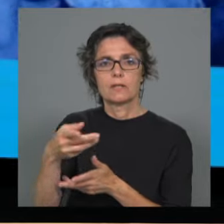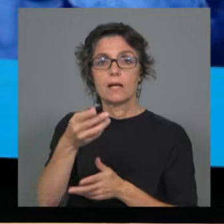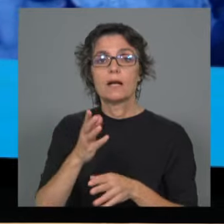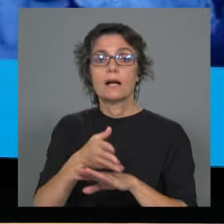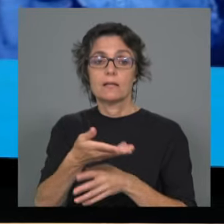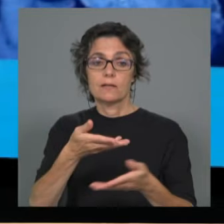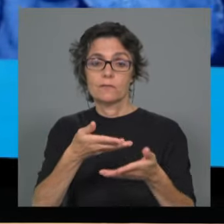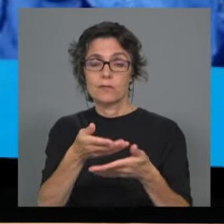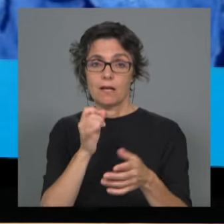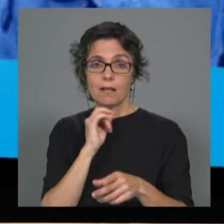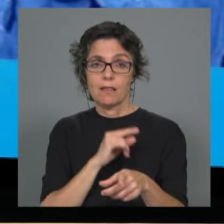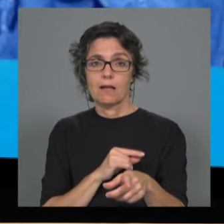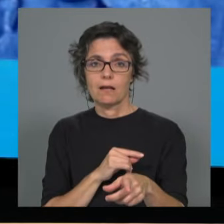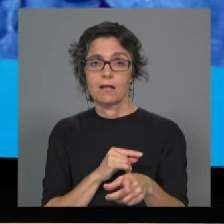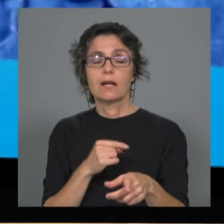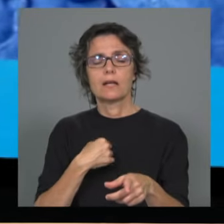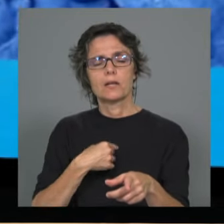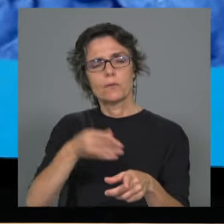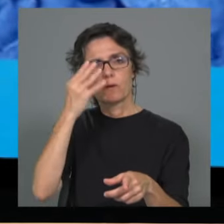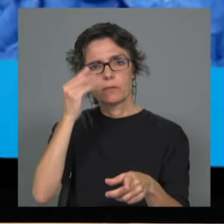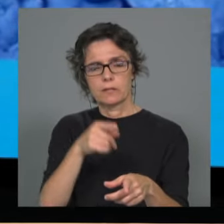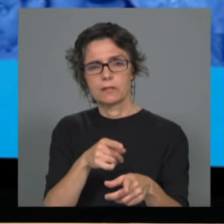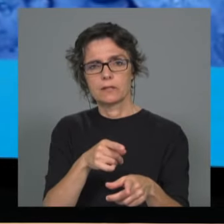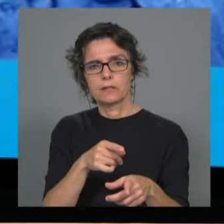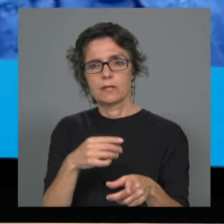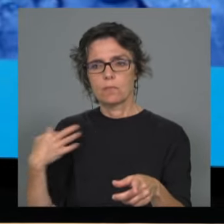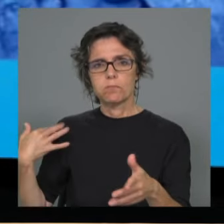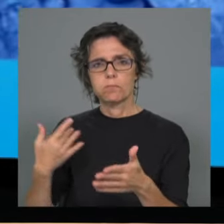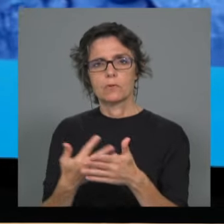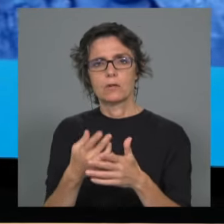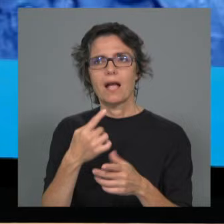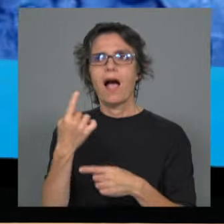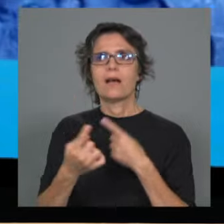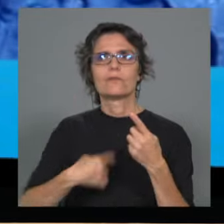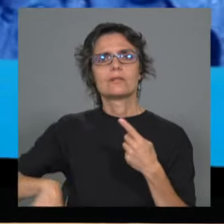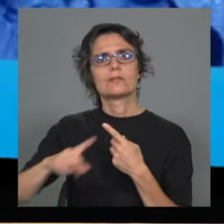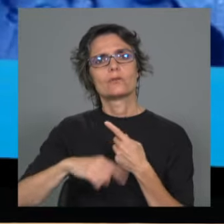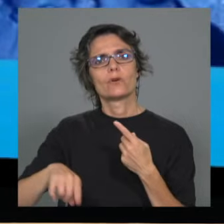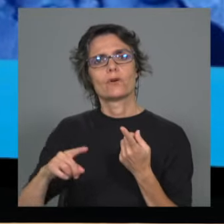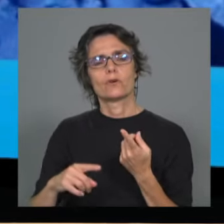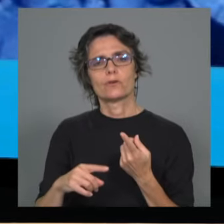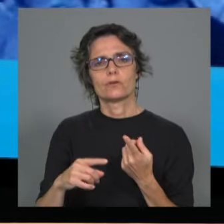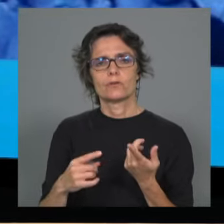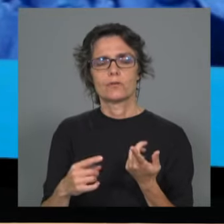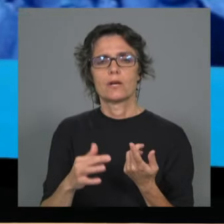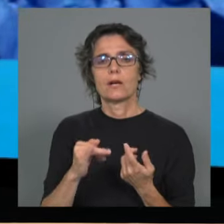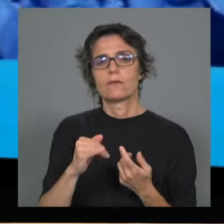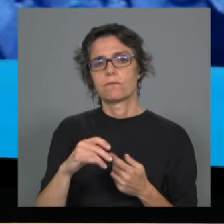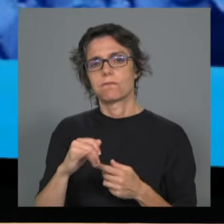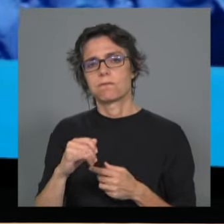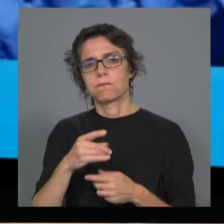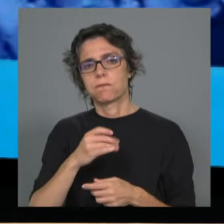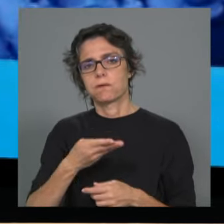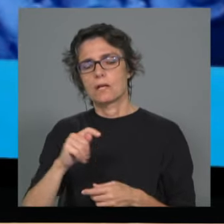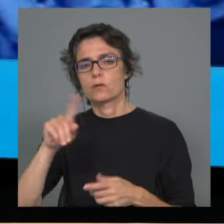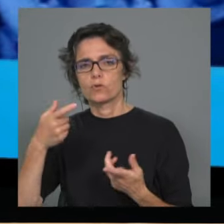Ilhéssa da Palmeira, quer no Porto, que por vezes nós sacerdotes ou frades que seja, andamos um pouco distantes do